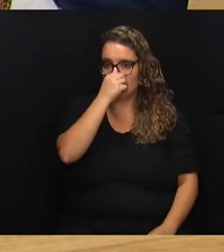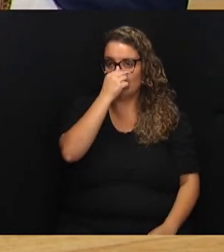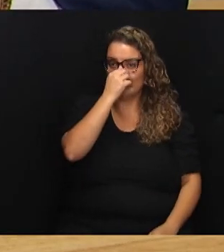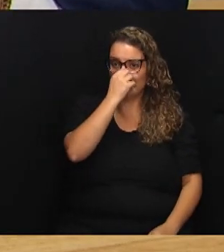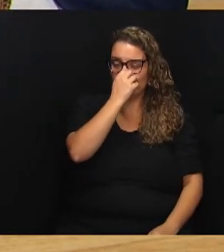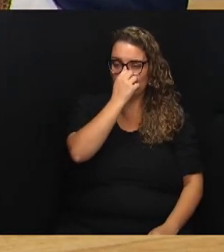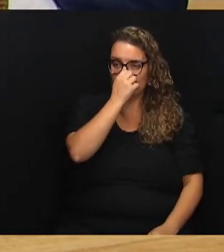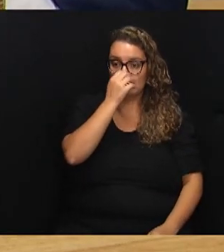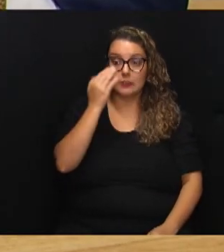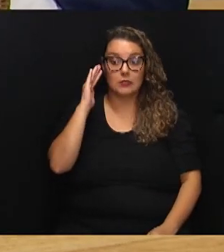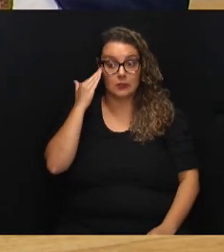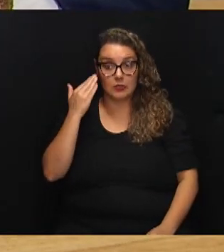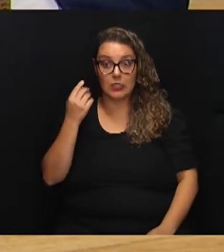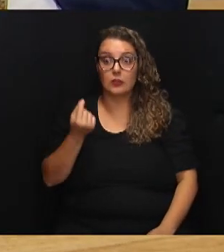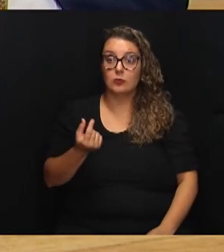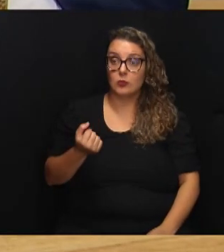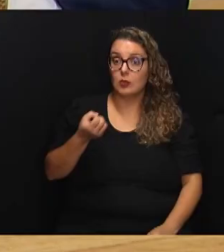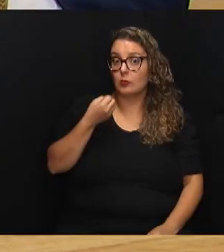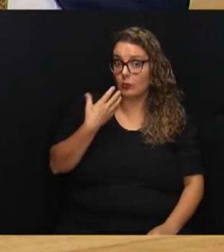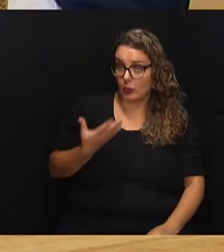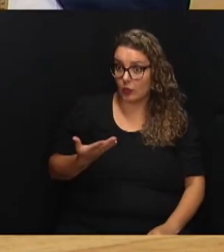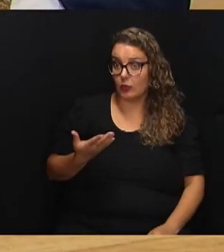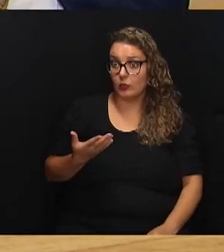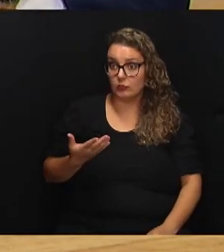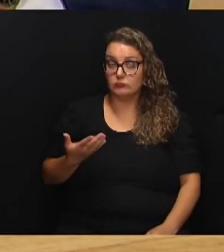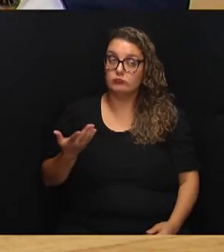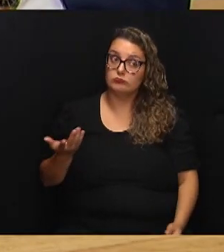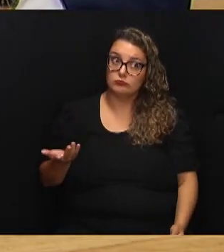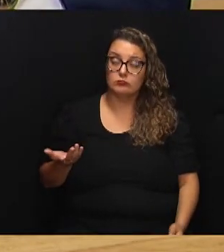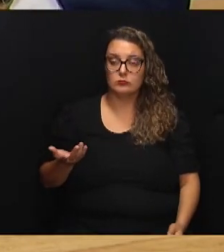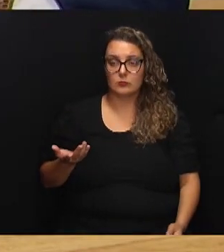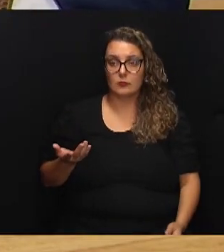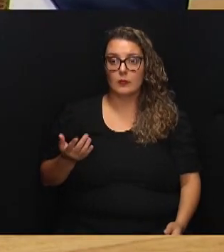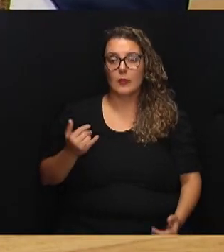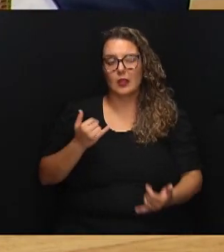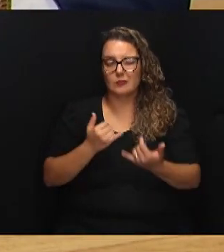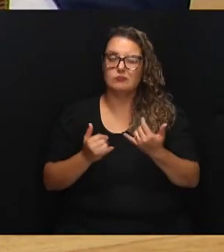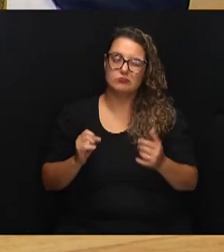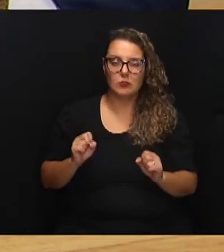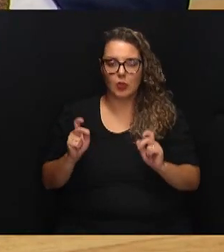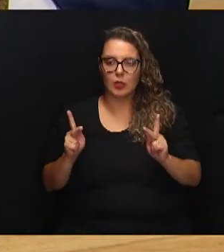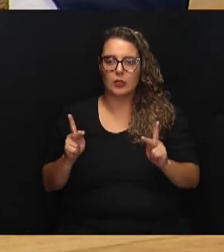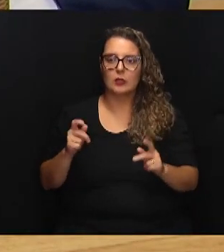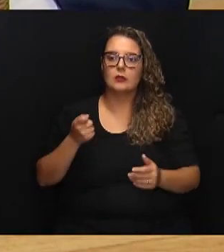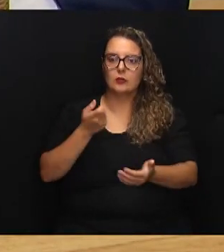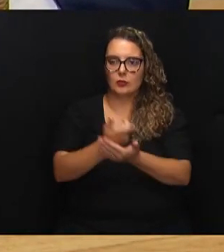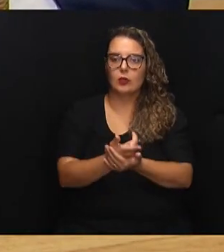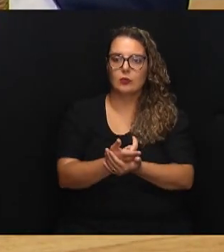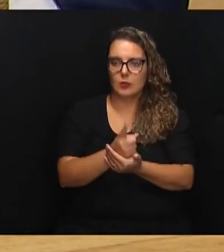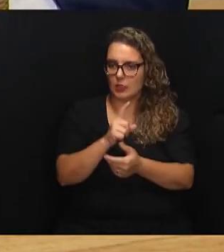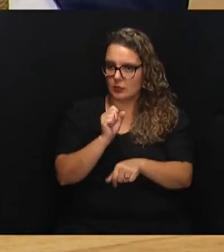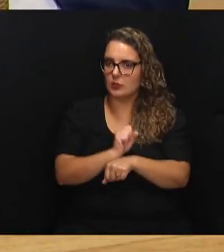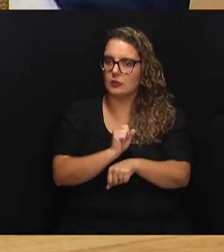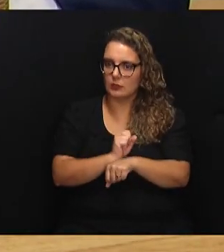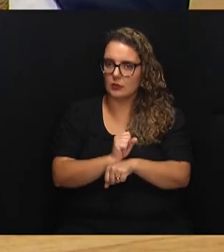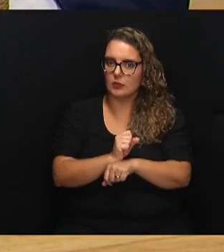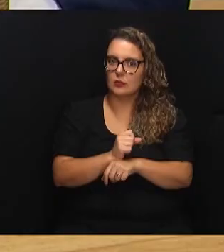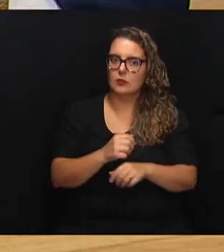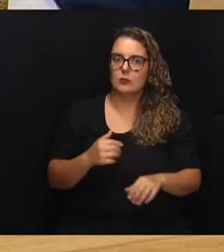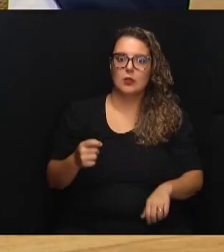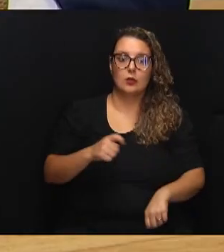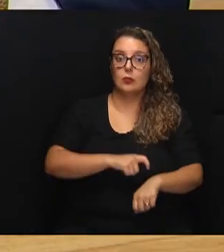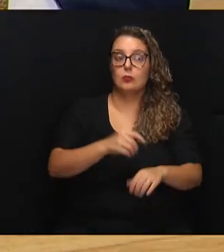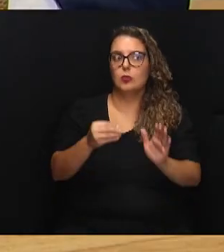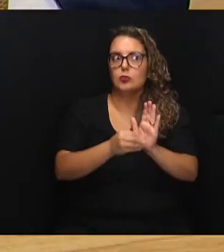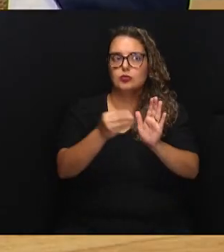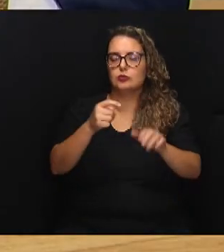entendeu que está num preço bom, está num preço bacana, que está numa média ok, faz a compra e não espera muito para cima da hora, não. E